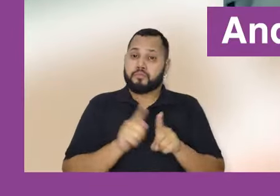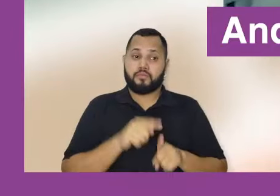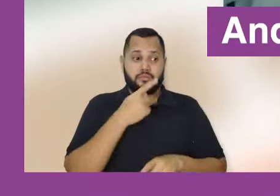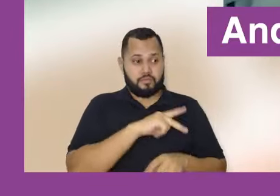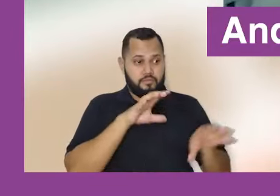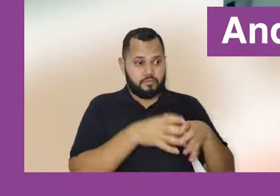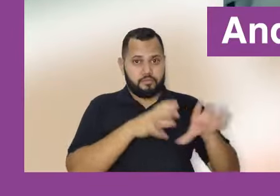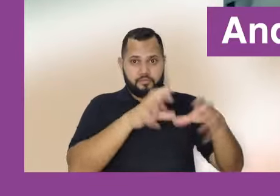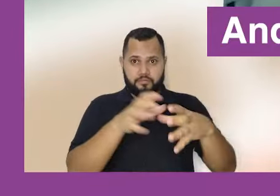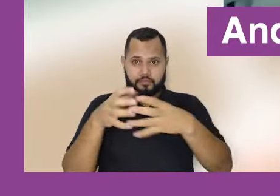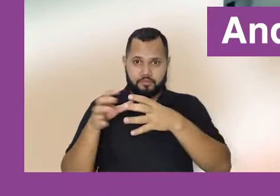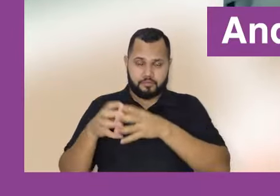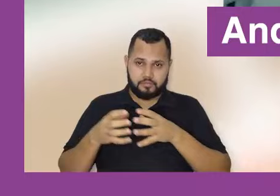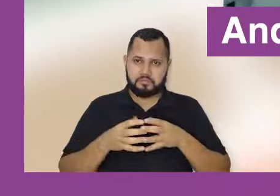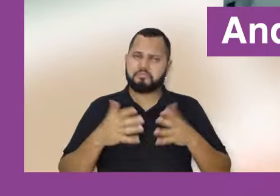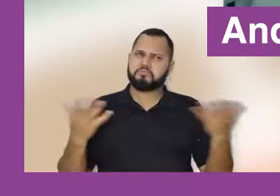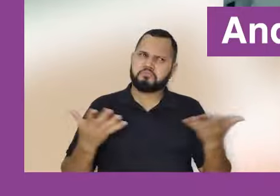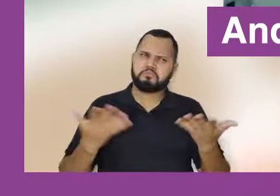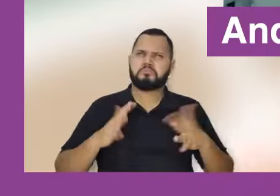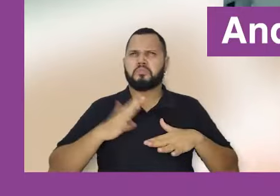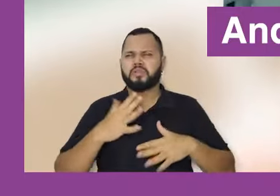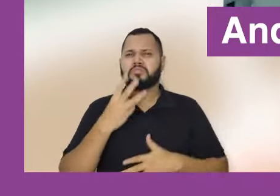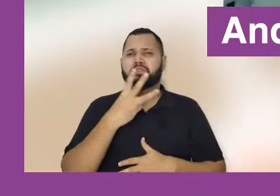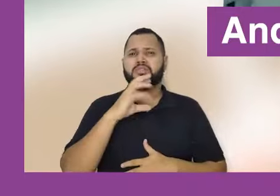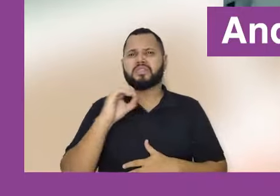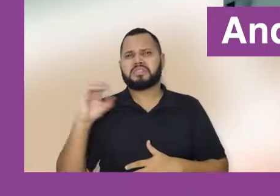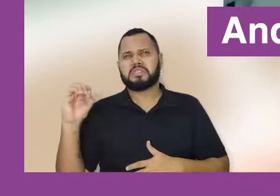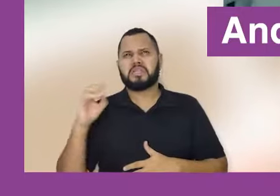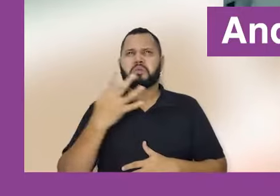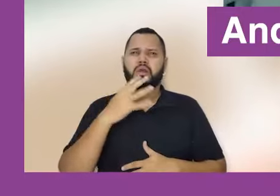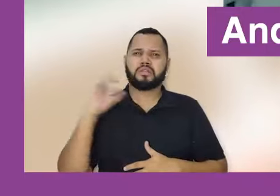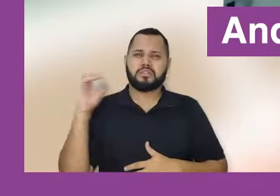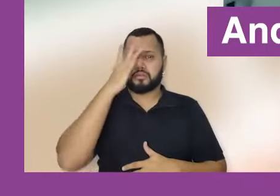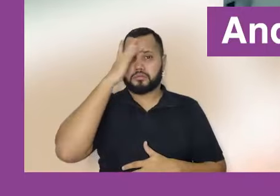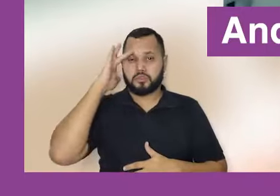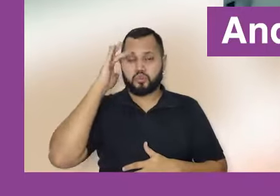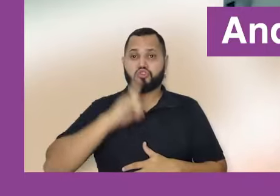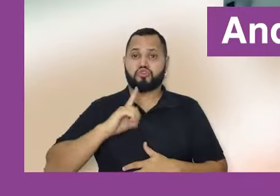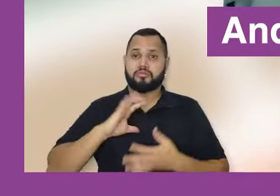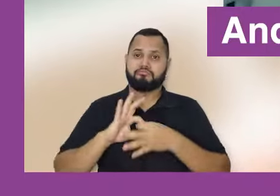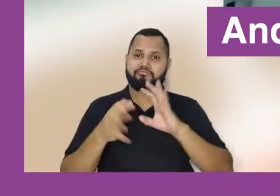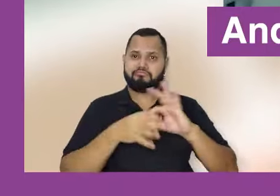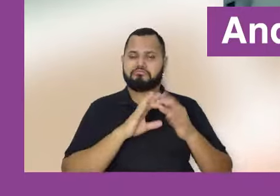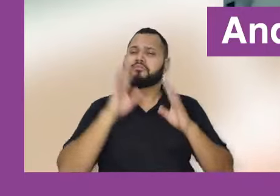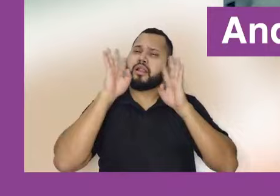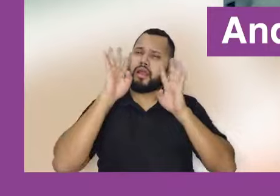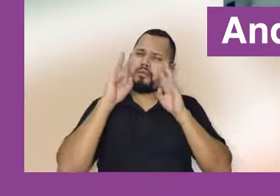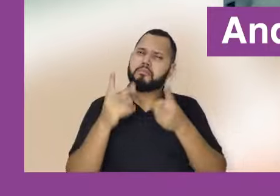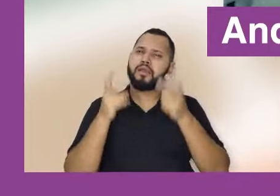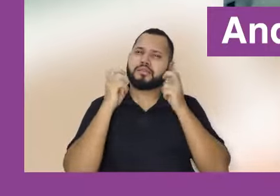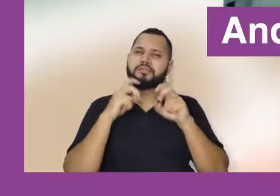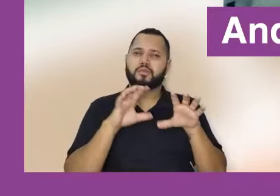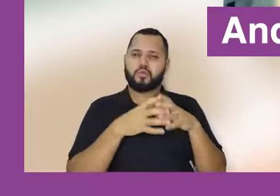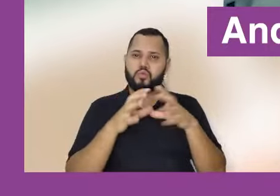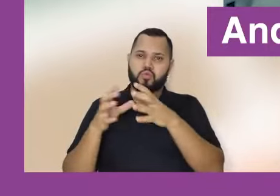desses grupos a gente já deve ter hoje mais de 300 400 pessoas conectadas né É muito legal de ver